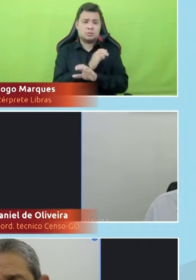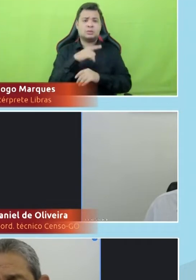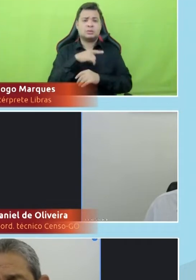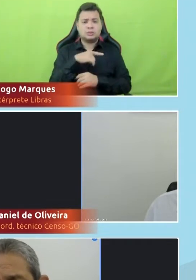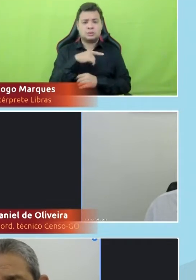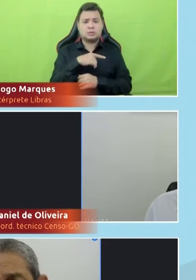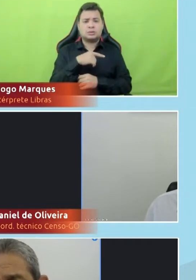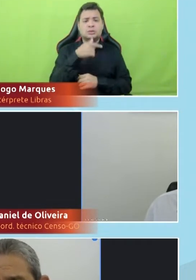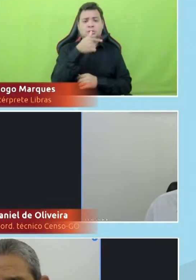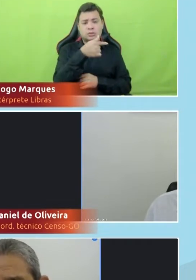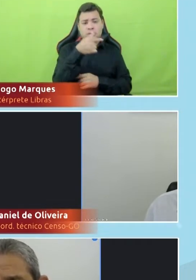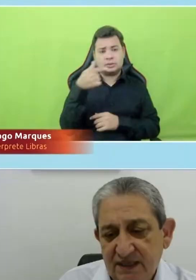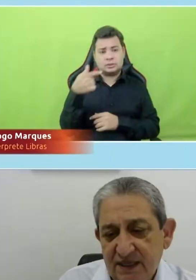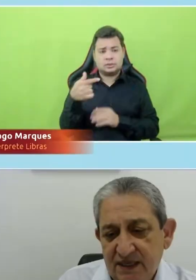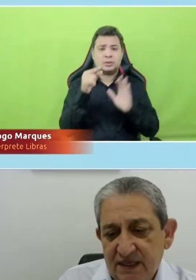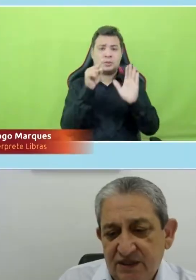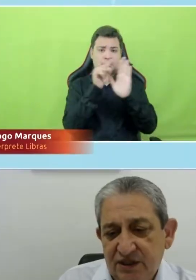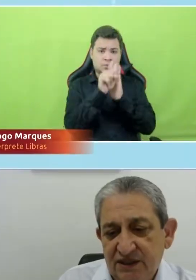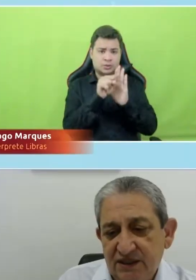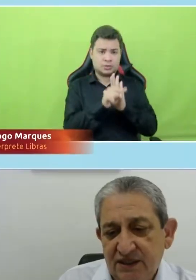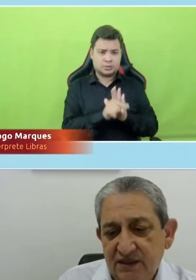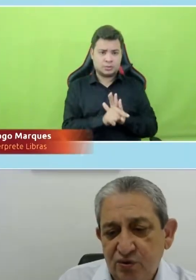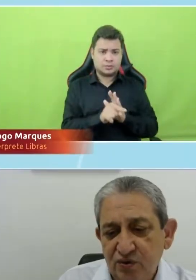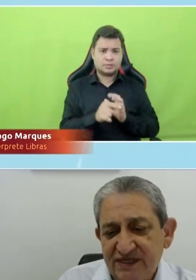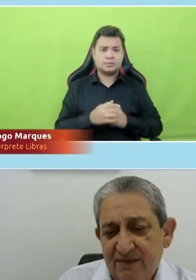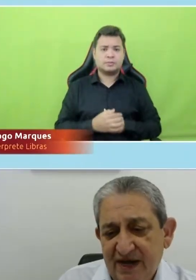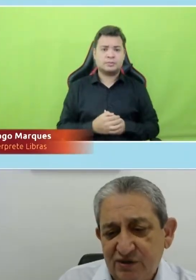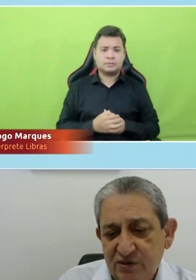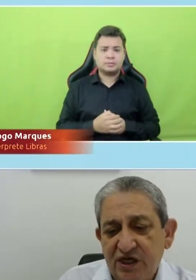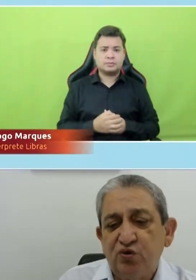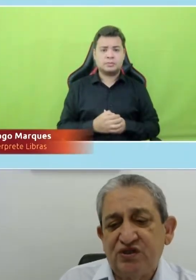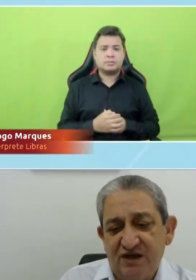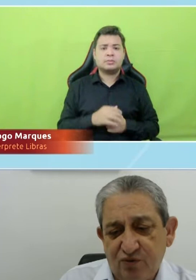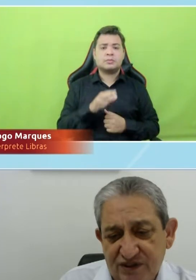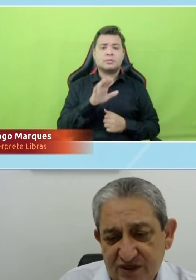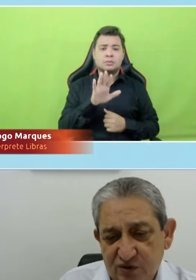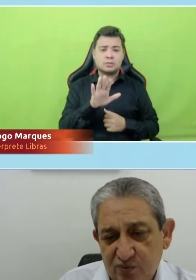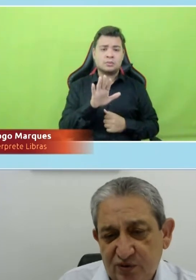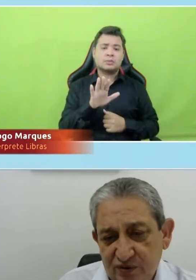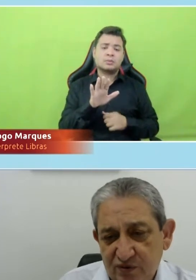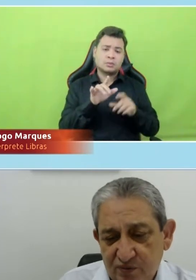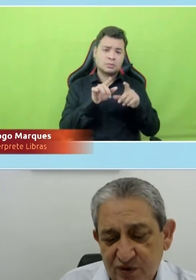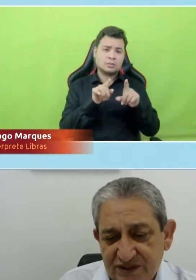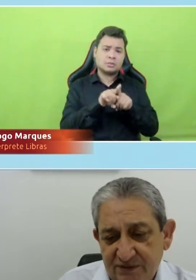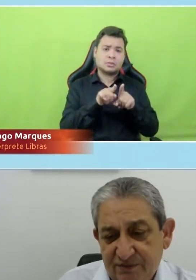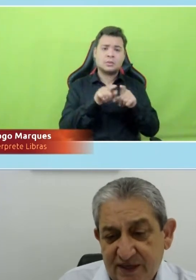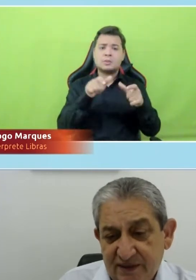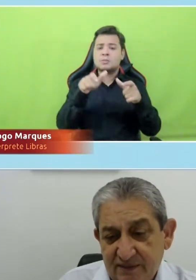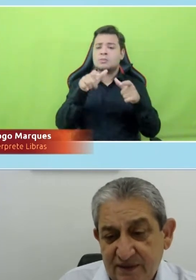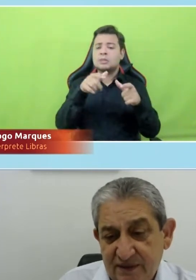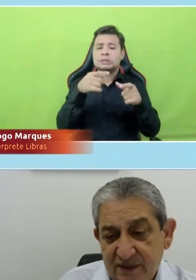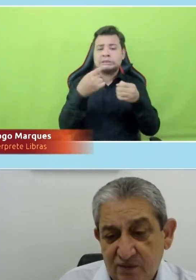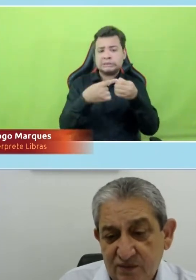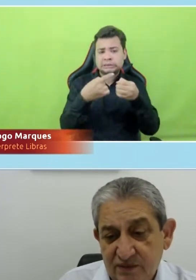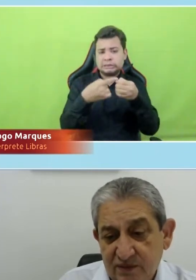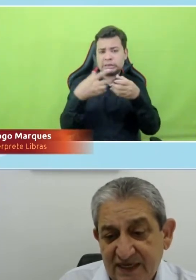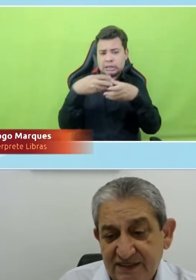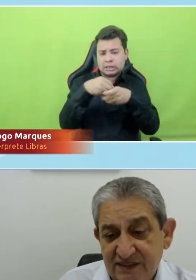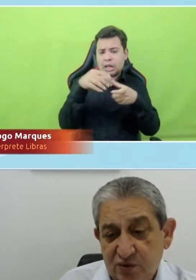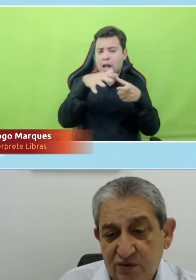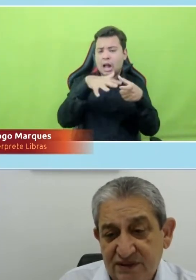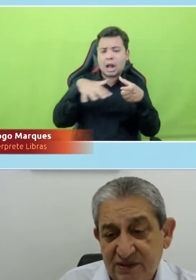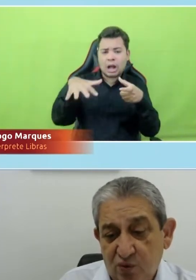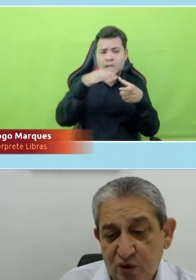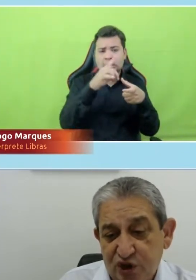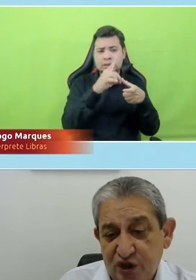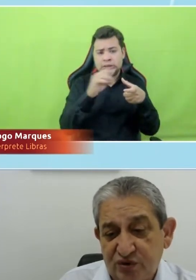77 perguntas. E nos demais, e nos 100% do município, então, esses